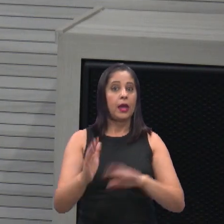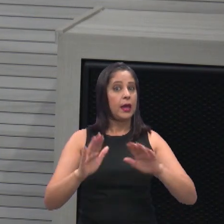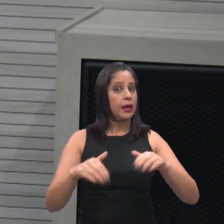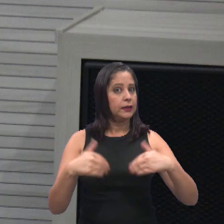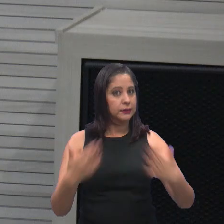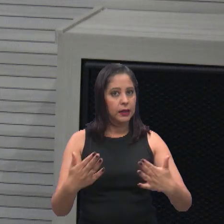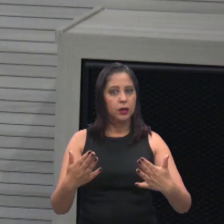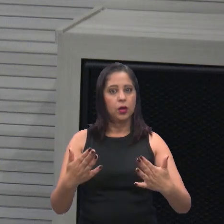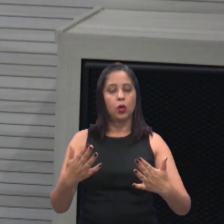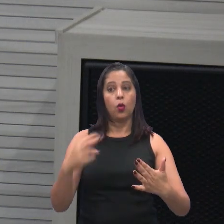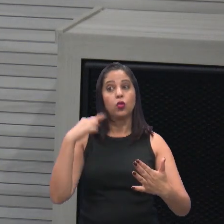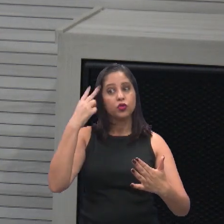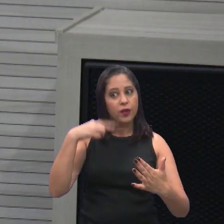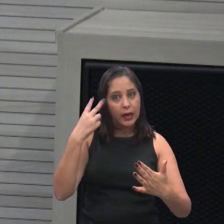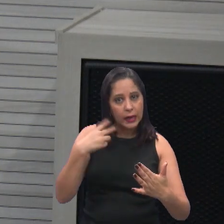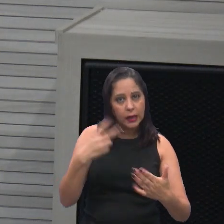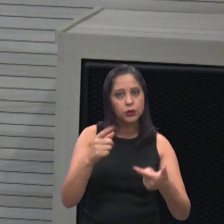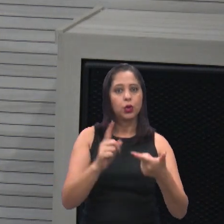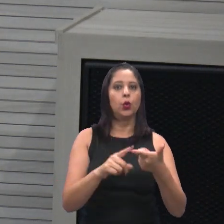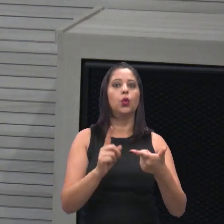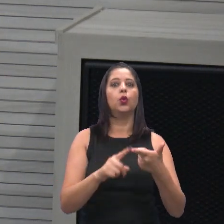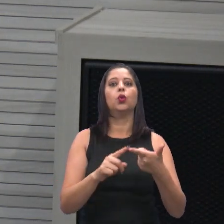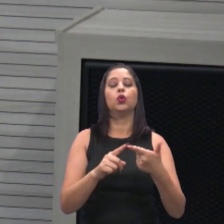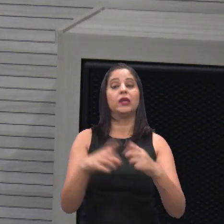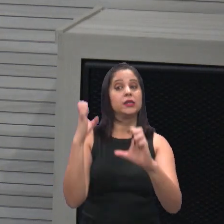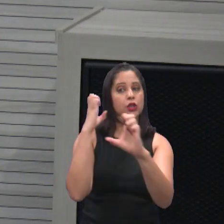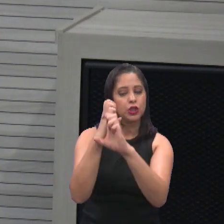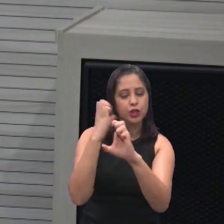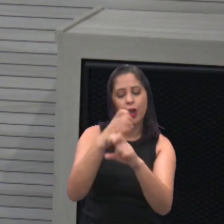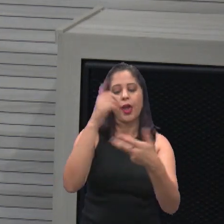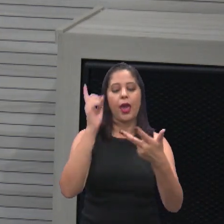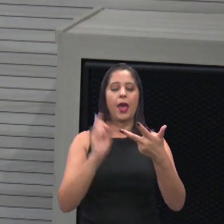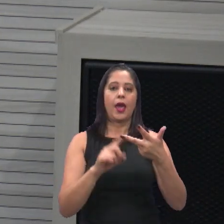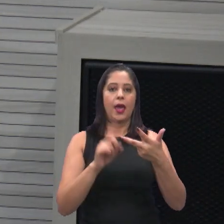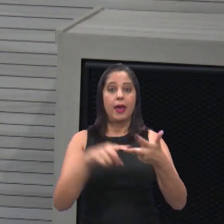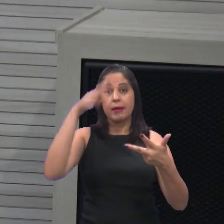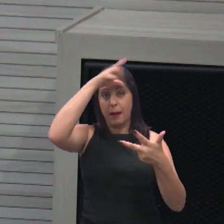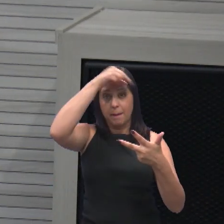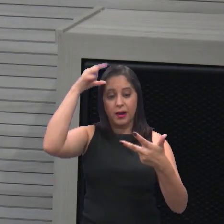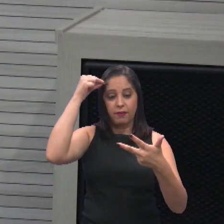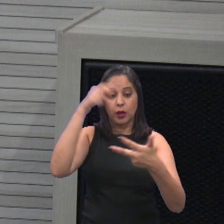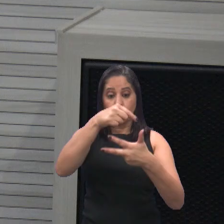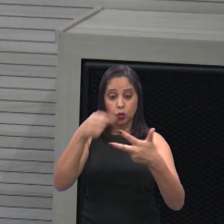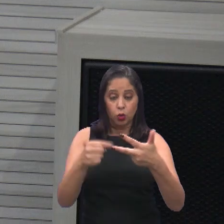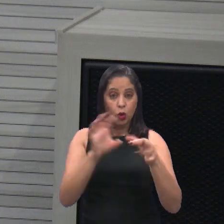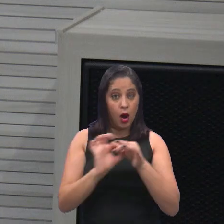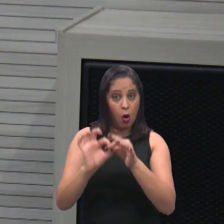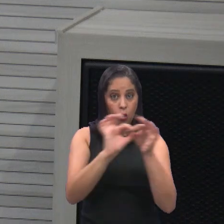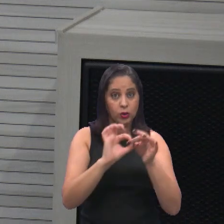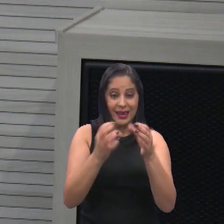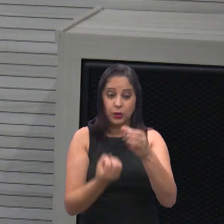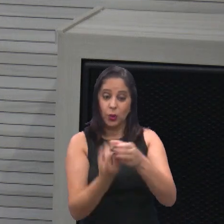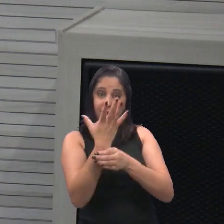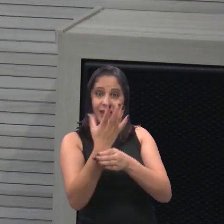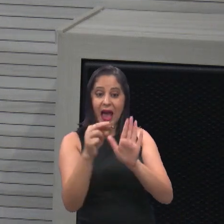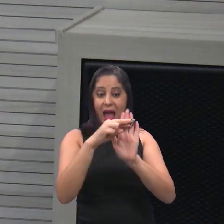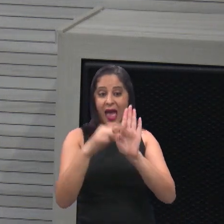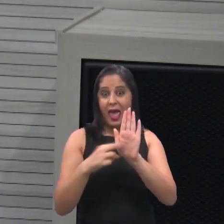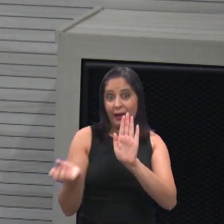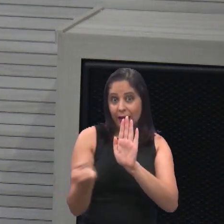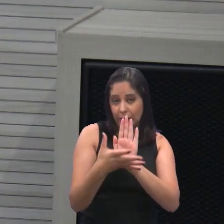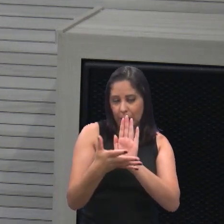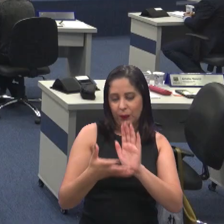Câmara, mais as engenharias da Prefeitura, possam elaborar um novo Código Arbóreo que pode ajudar a população. São